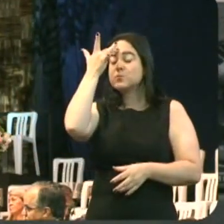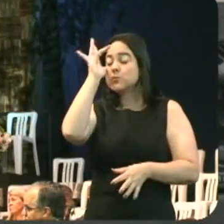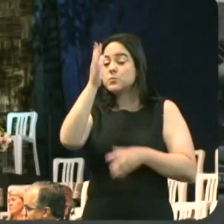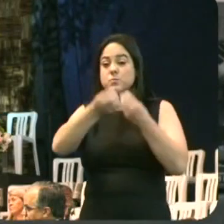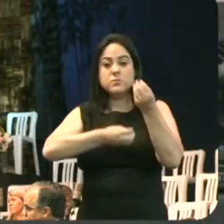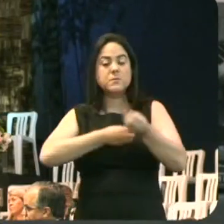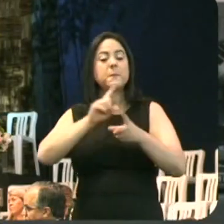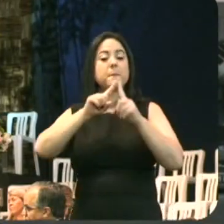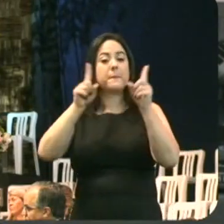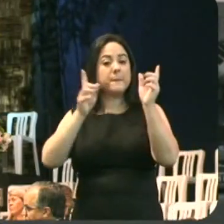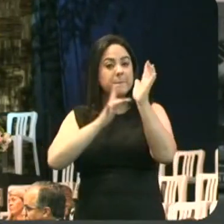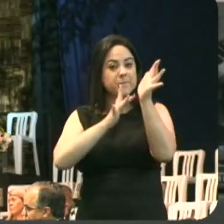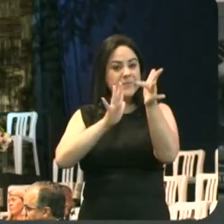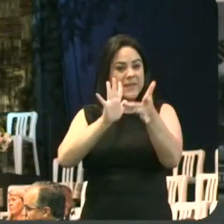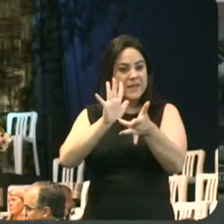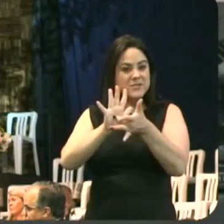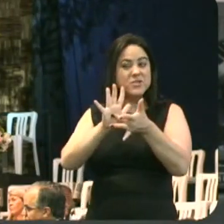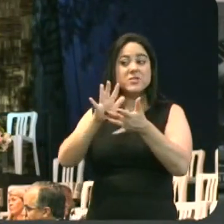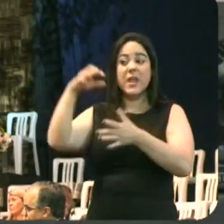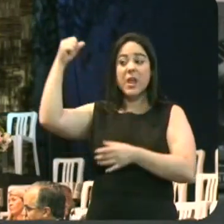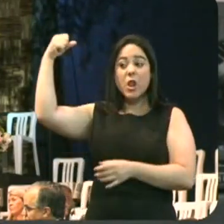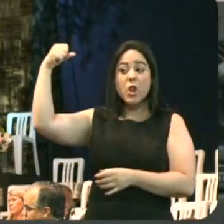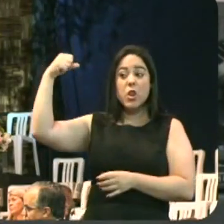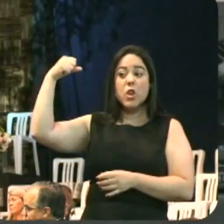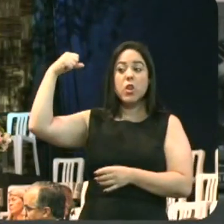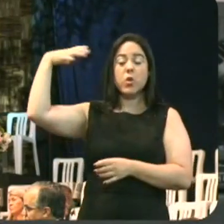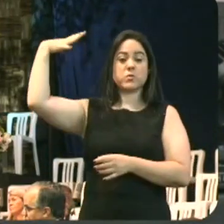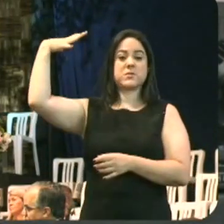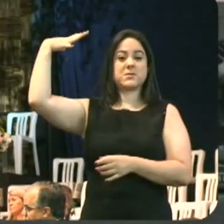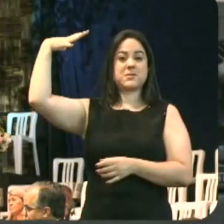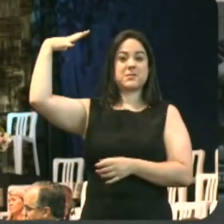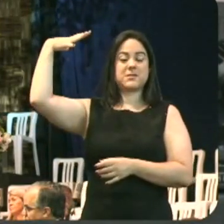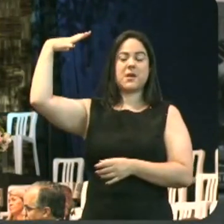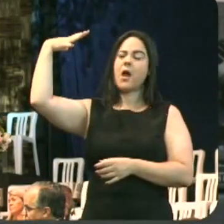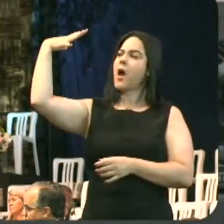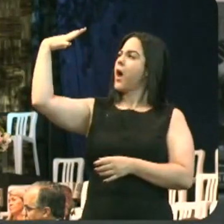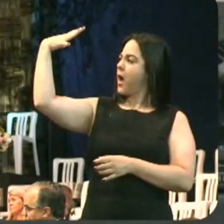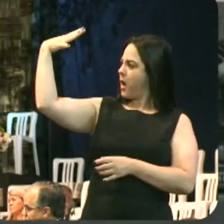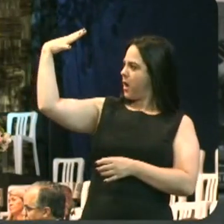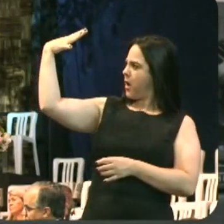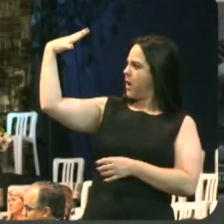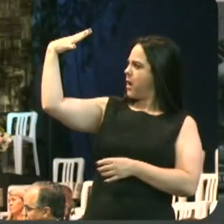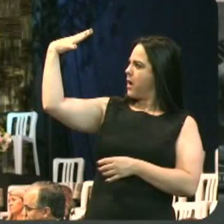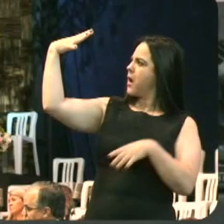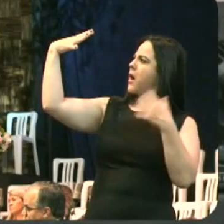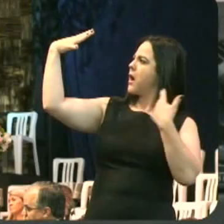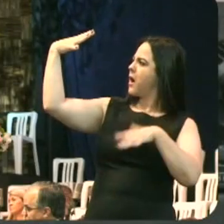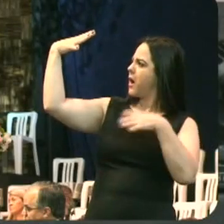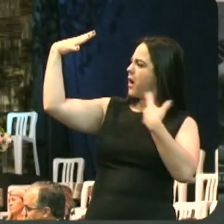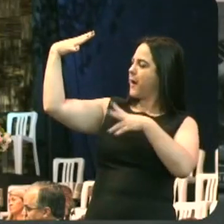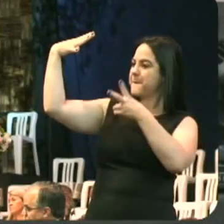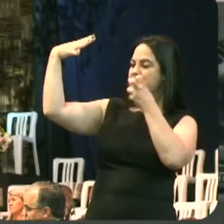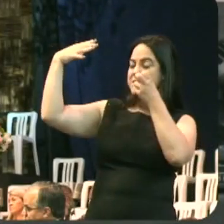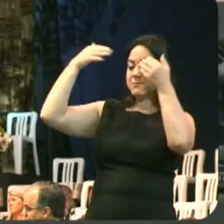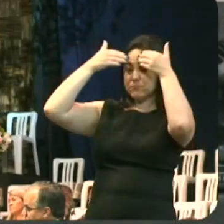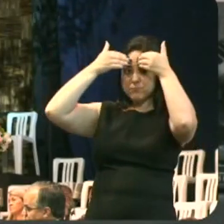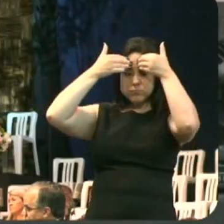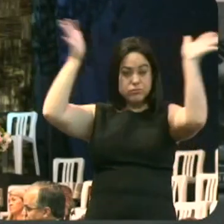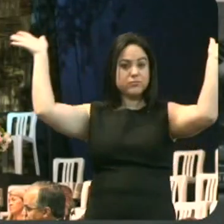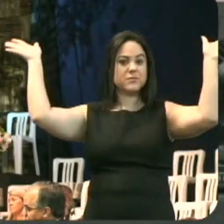sei, mas Jesus lança luz, e de repente a nossa mente se abre.